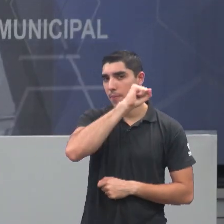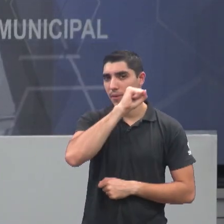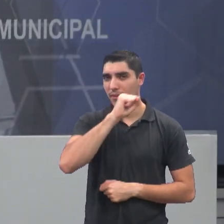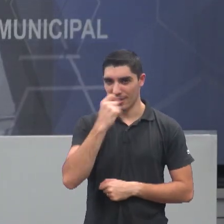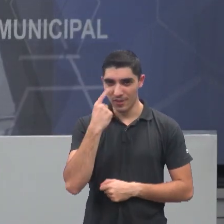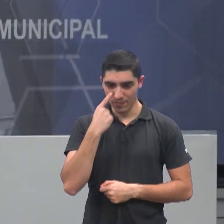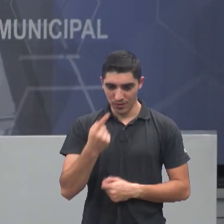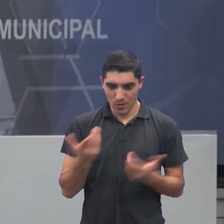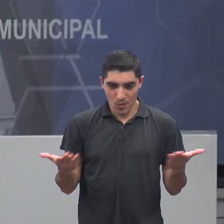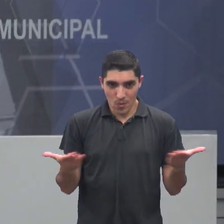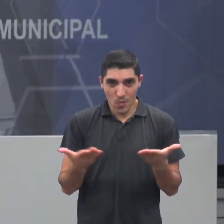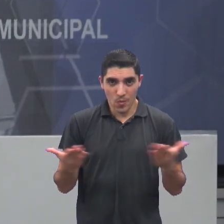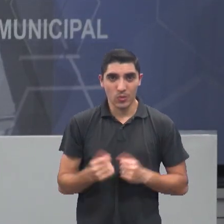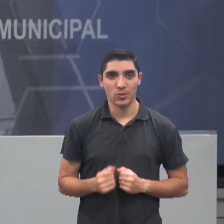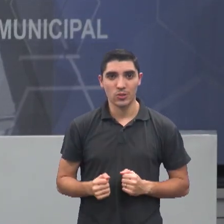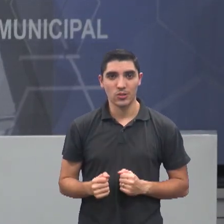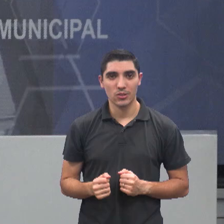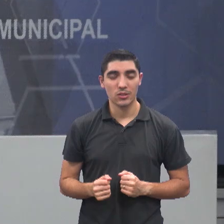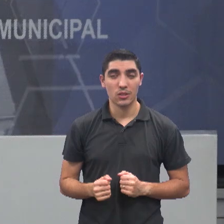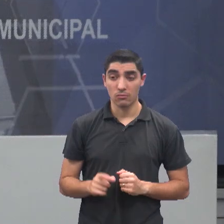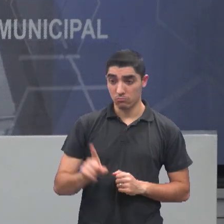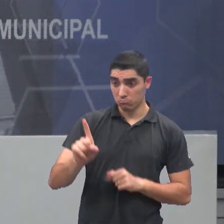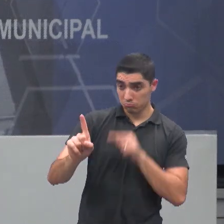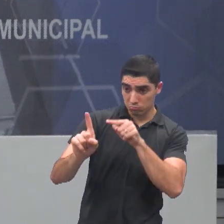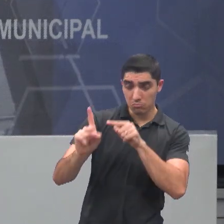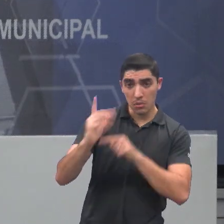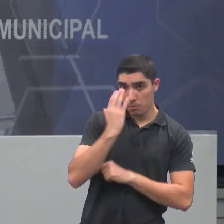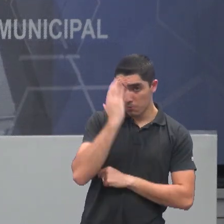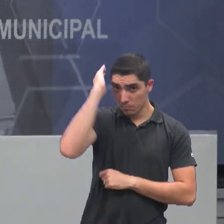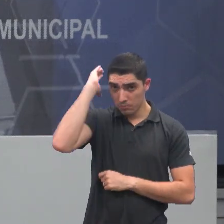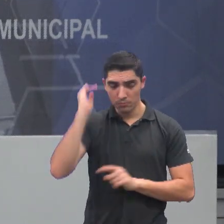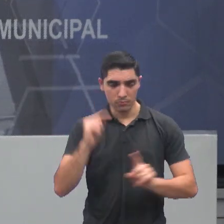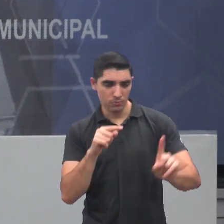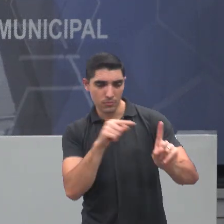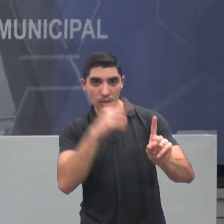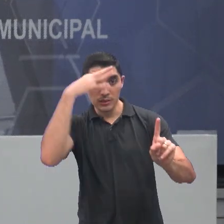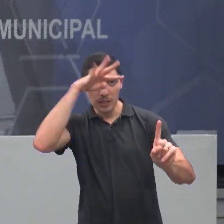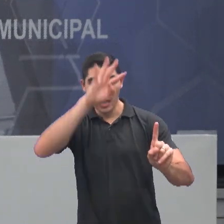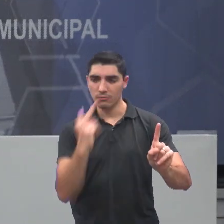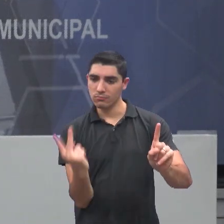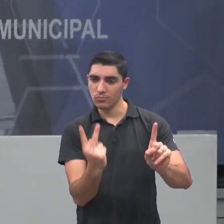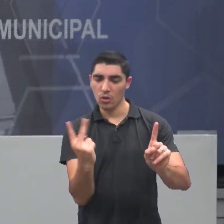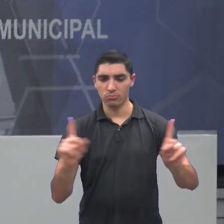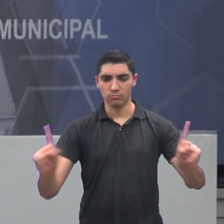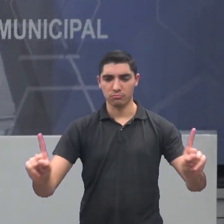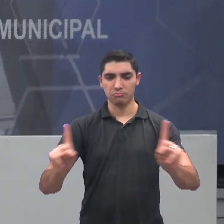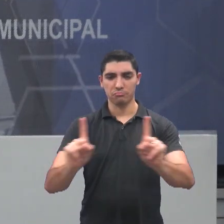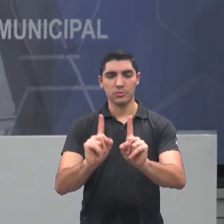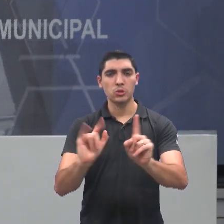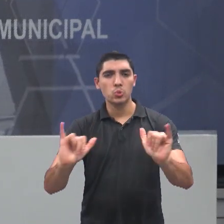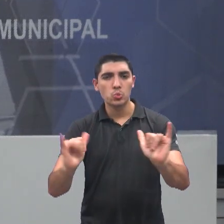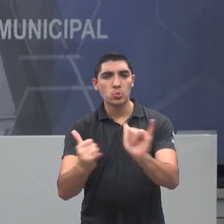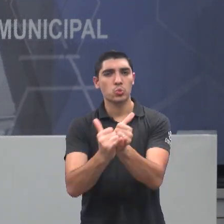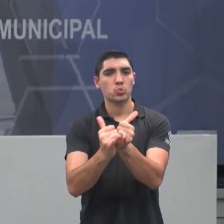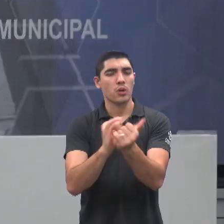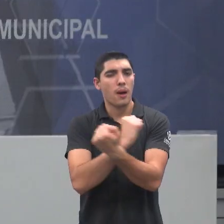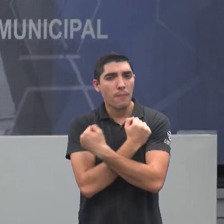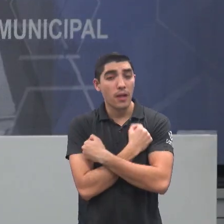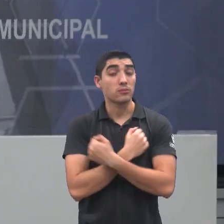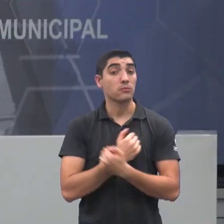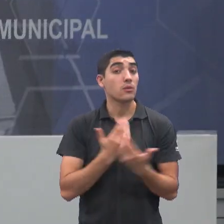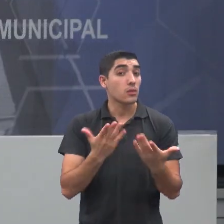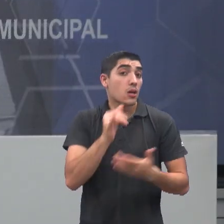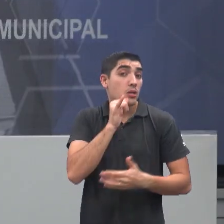né, entre você e meu colega de bancada. A direita precisa conversar,